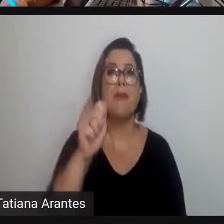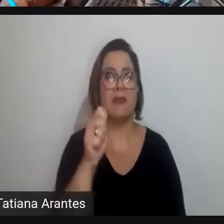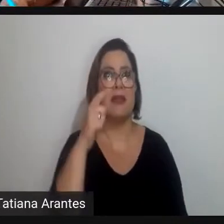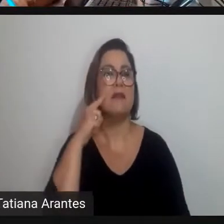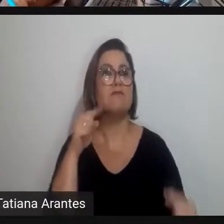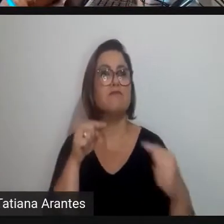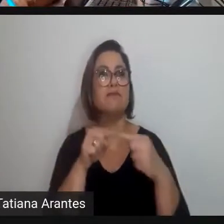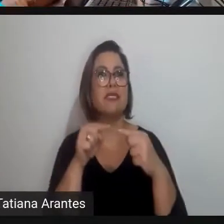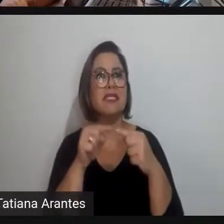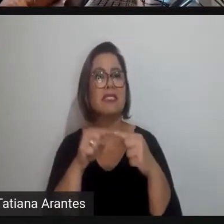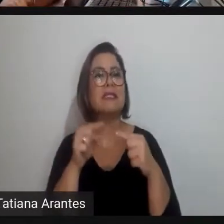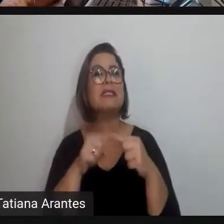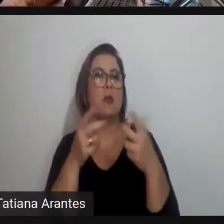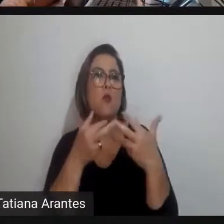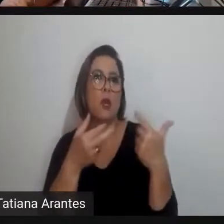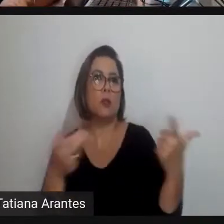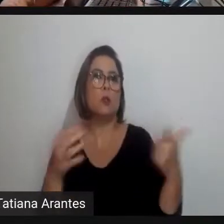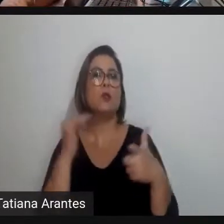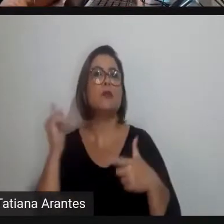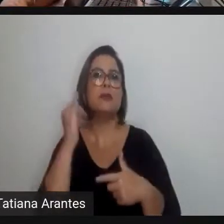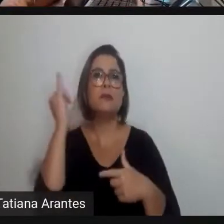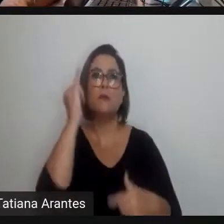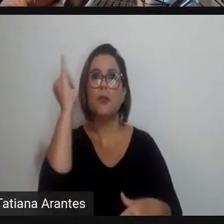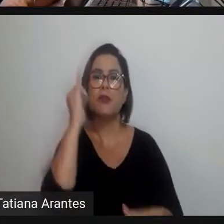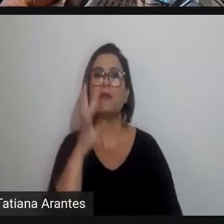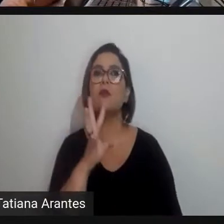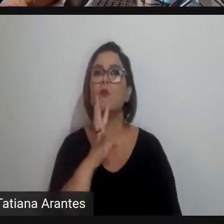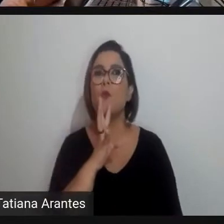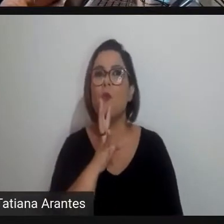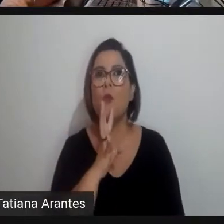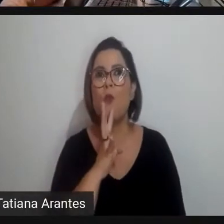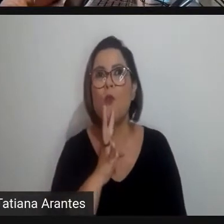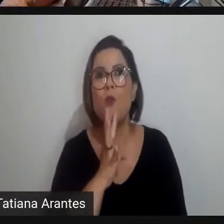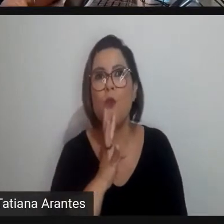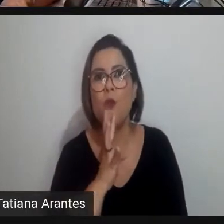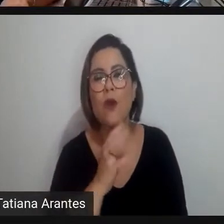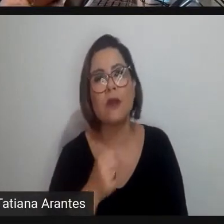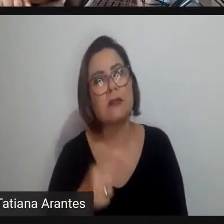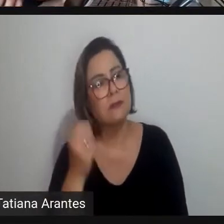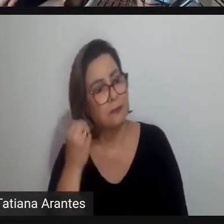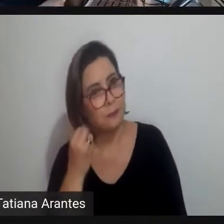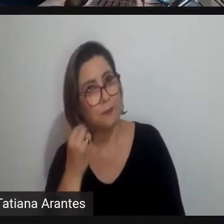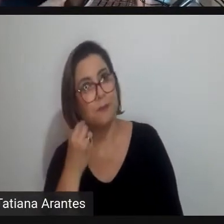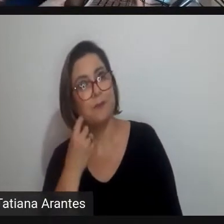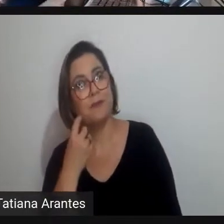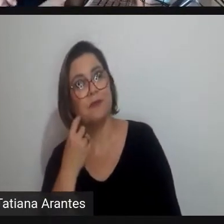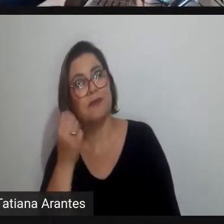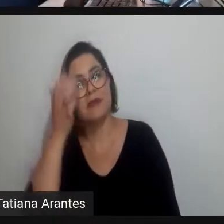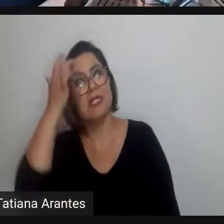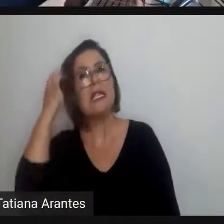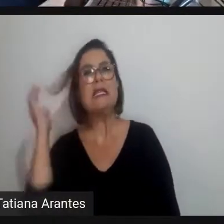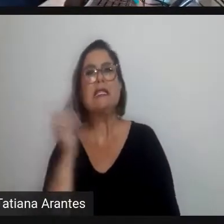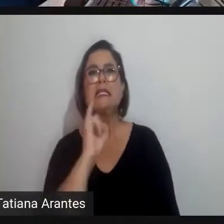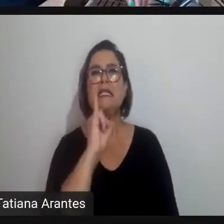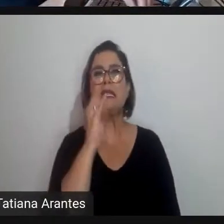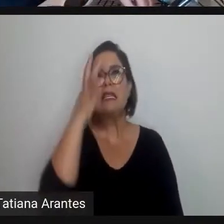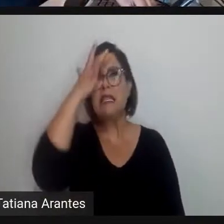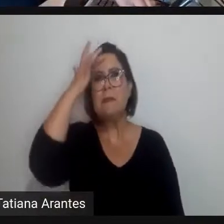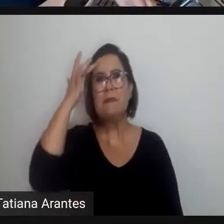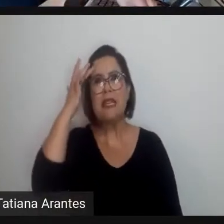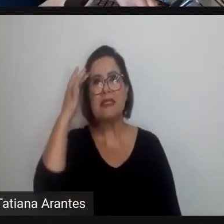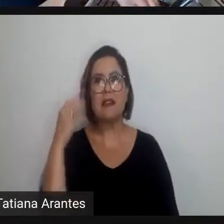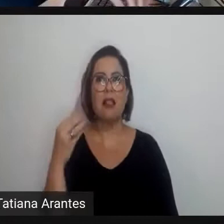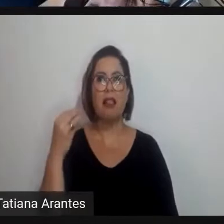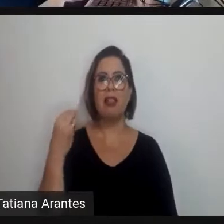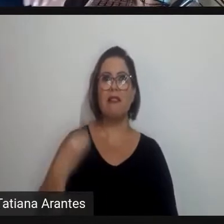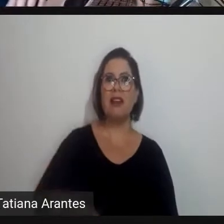tá? Então, se for uma pessoa que não tem muita disciplina em relação ao horário, o melhor é o